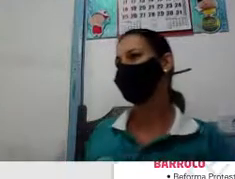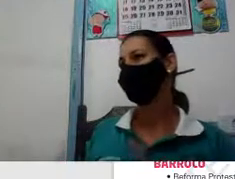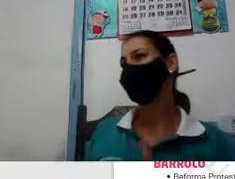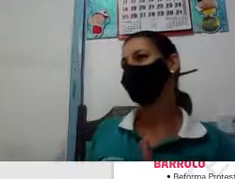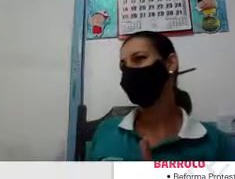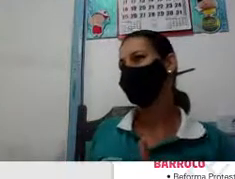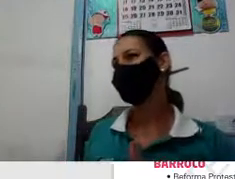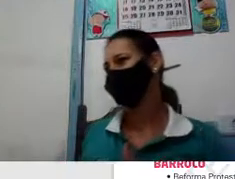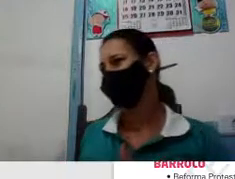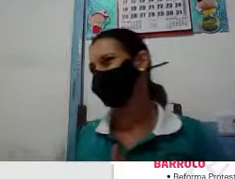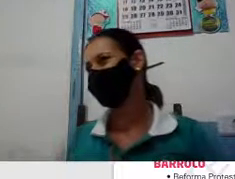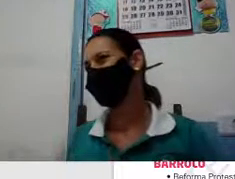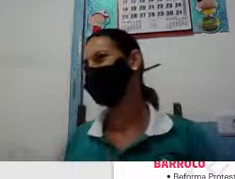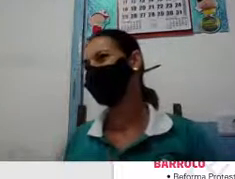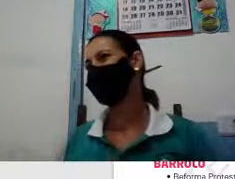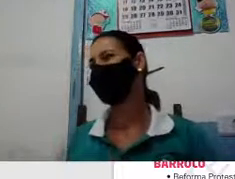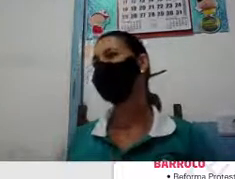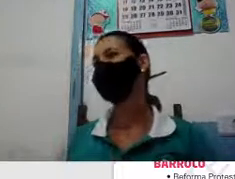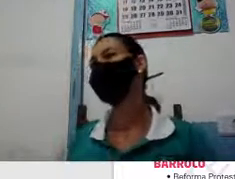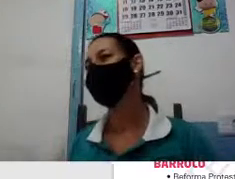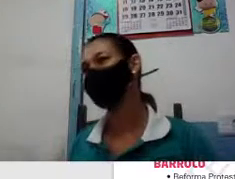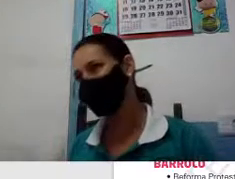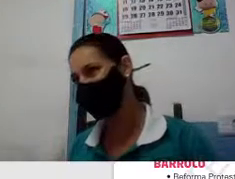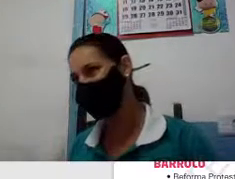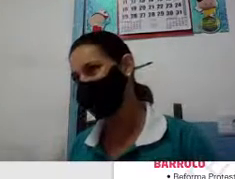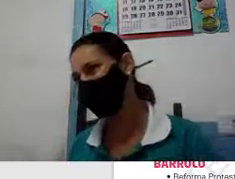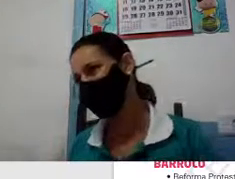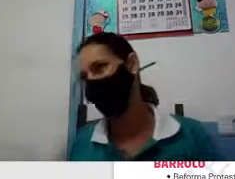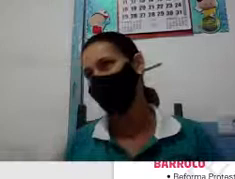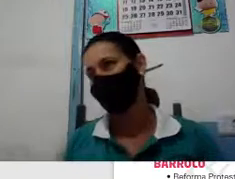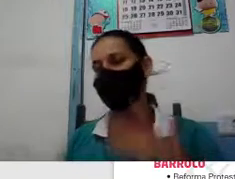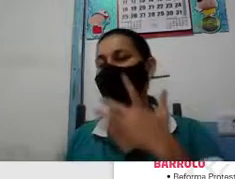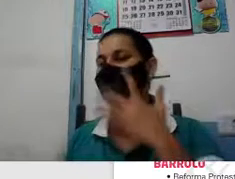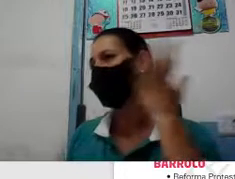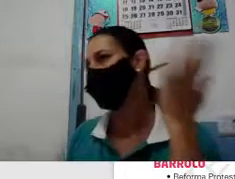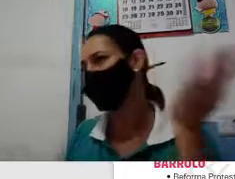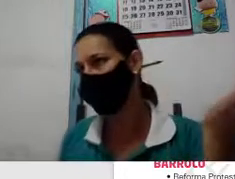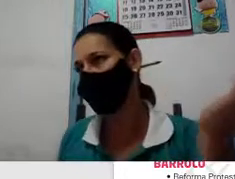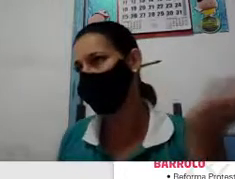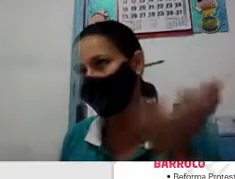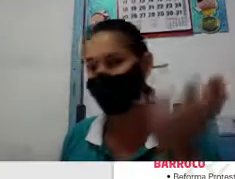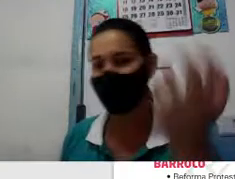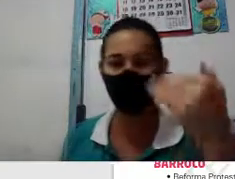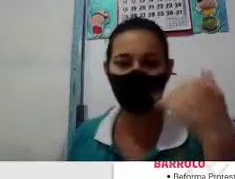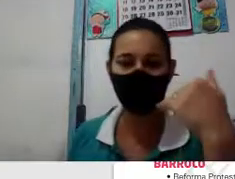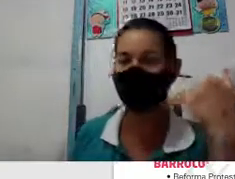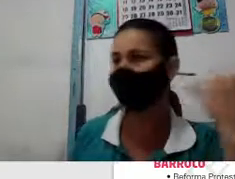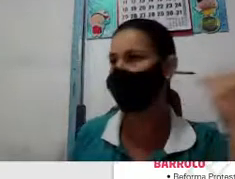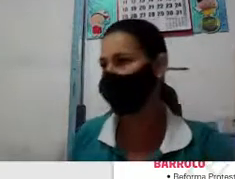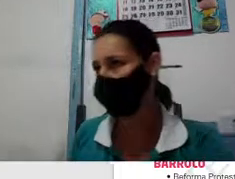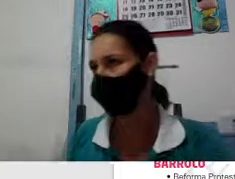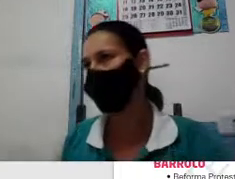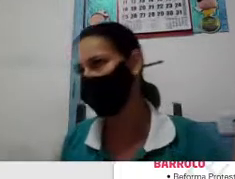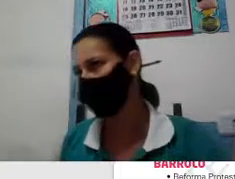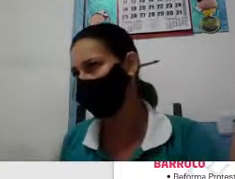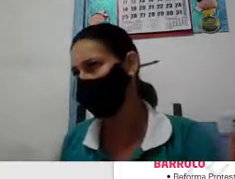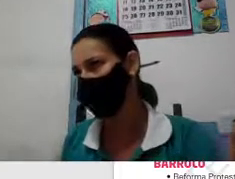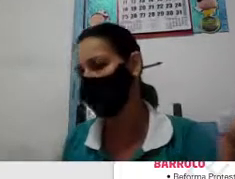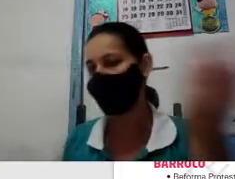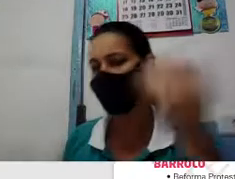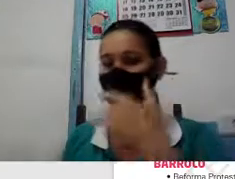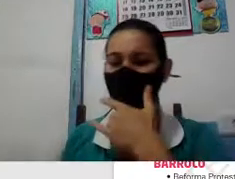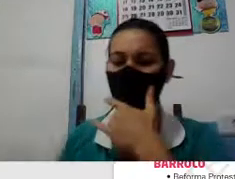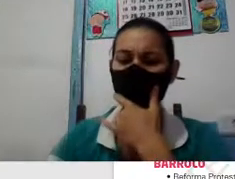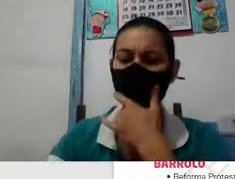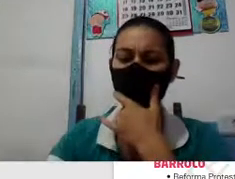apoia não é bem visto, né? É excluído da sociedade. Infelizmente, a visibilidade era essa,